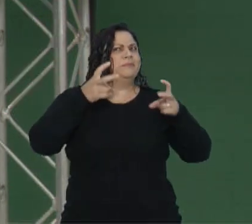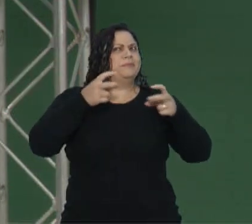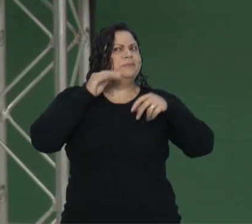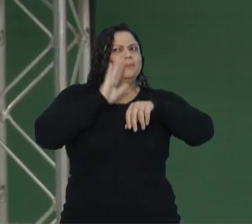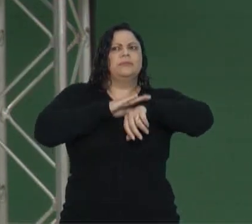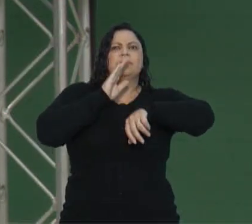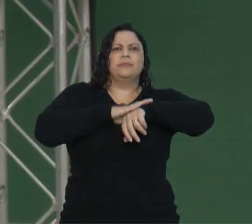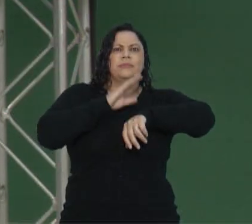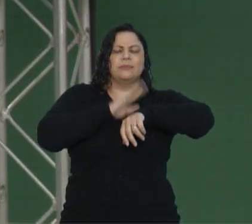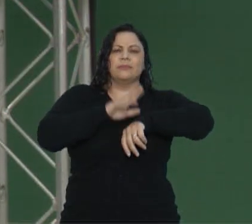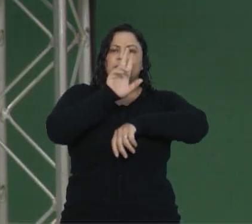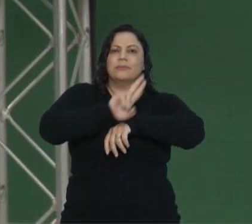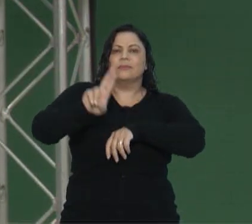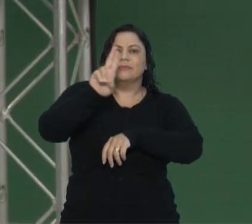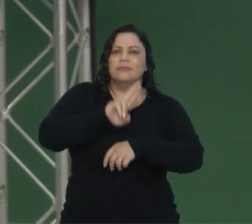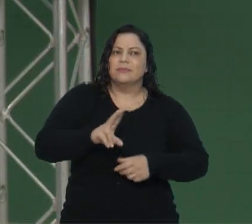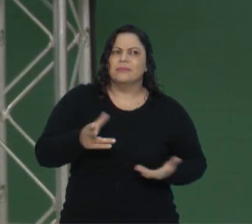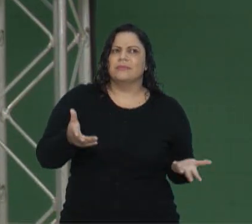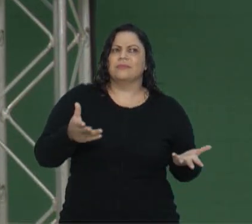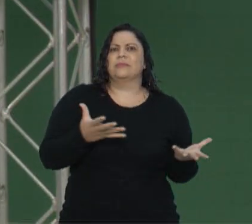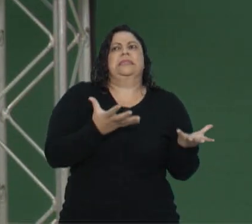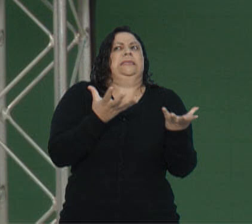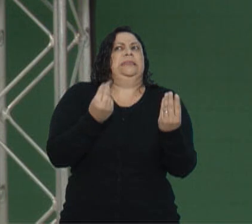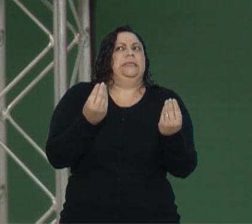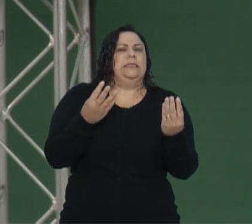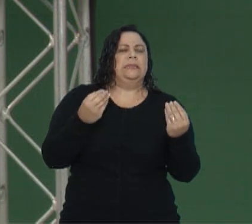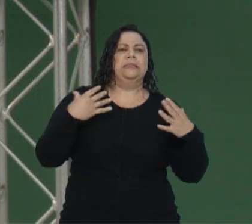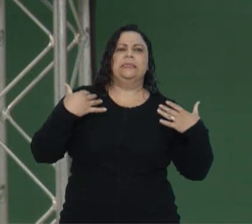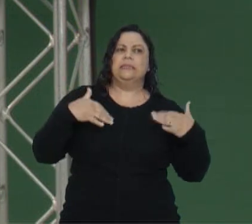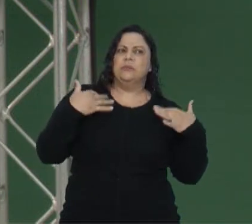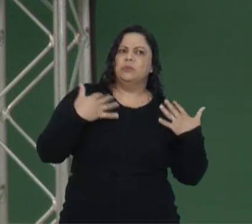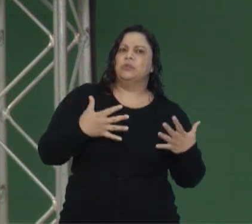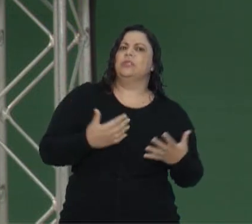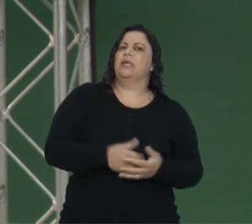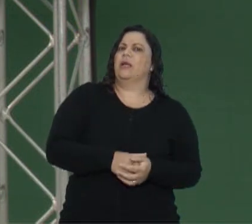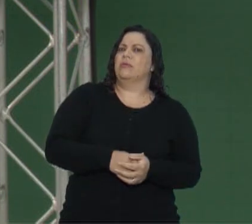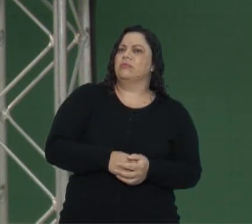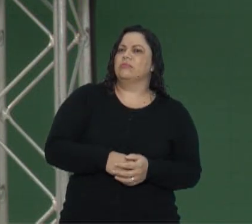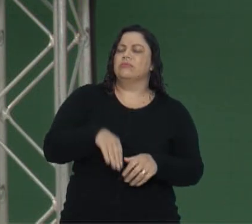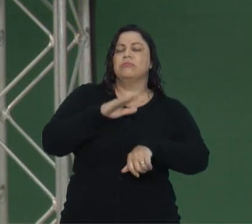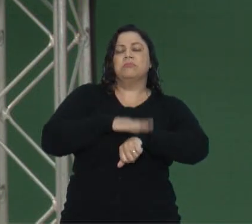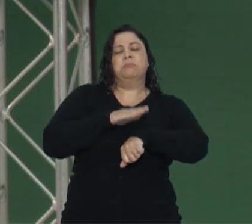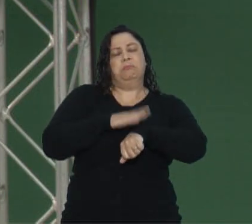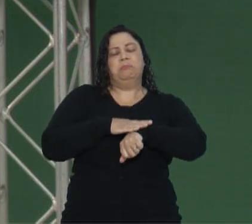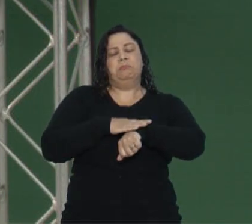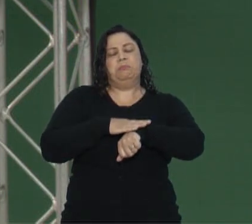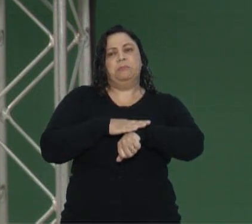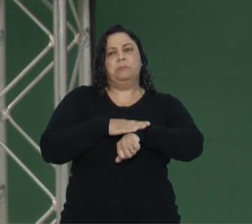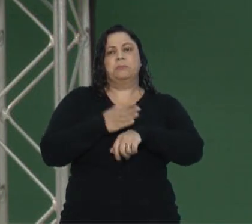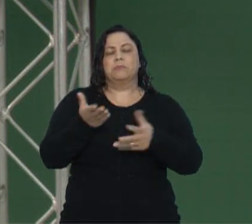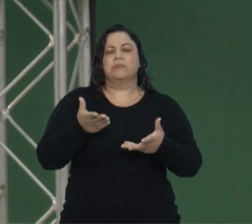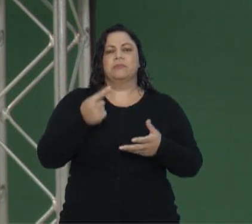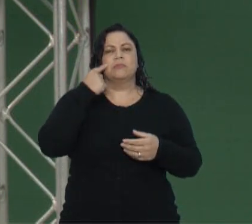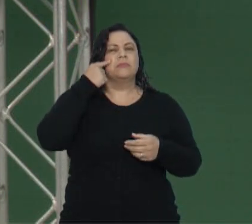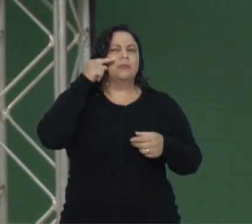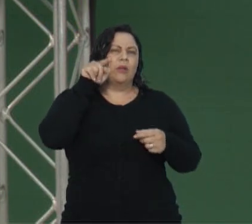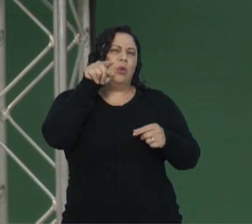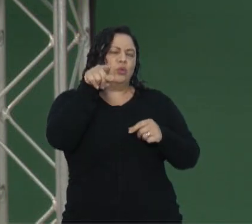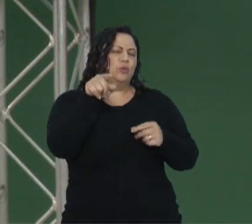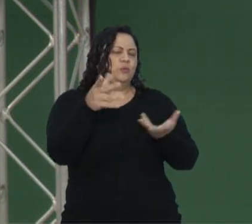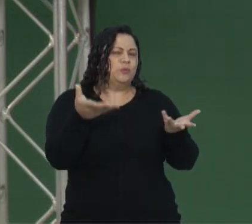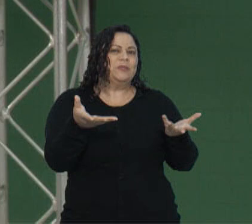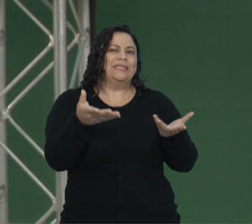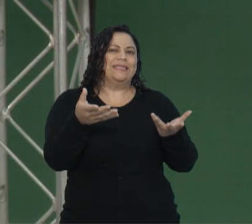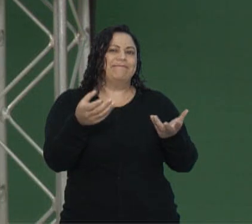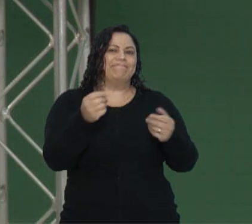gente? E eu aí até achei bastante admirável o tempo que eu usei, né? Então eu chamo você para fazer isso de